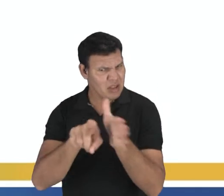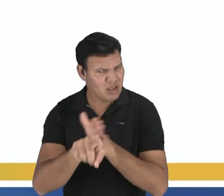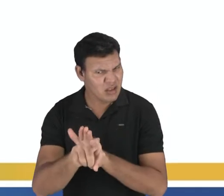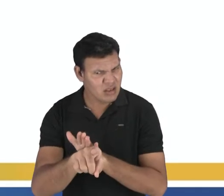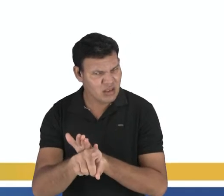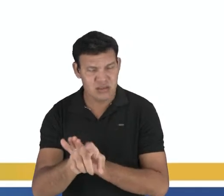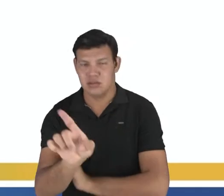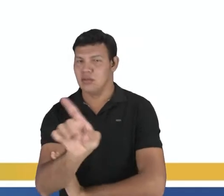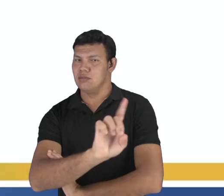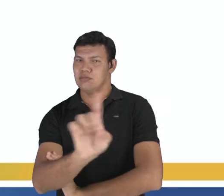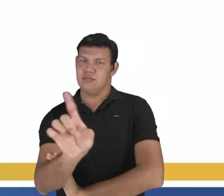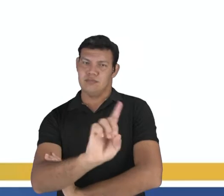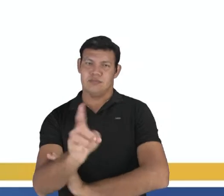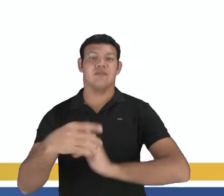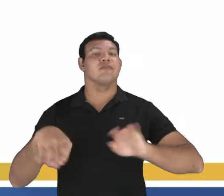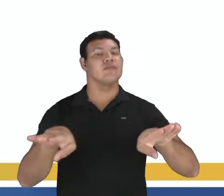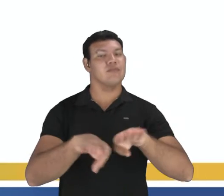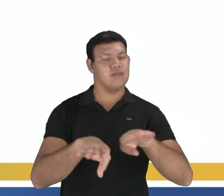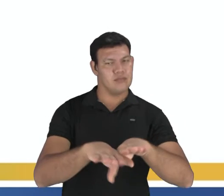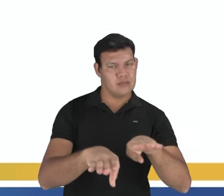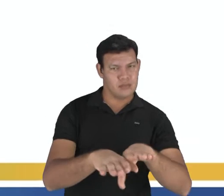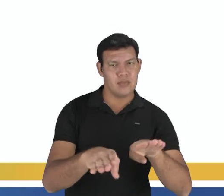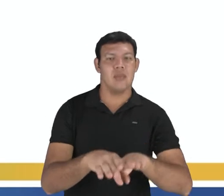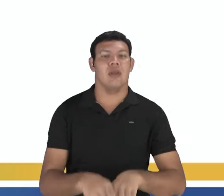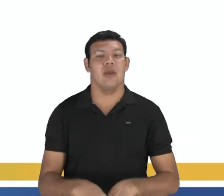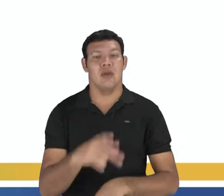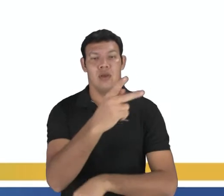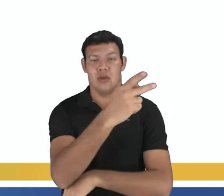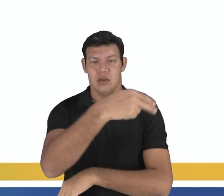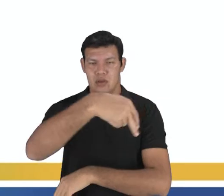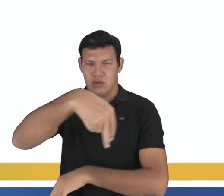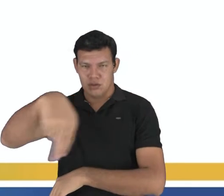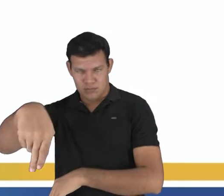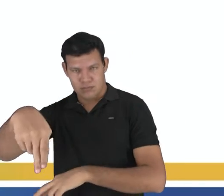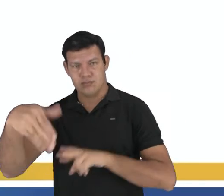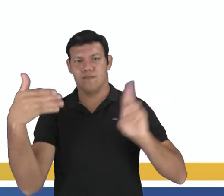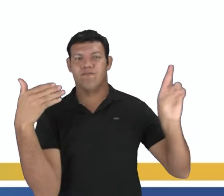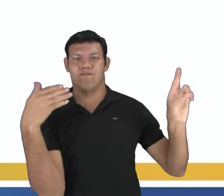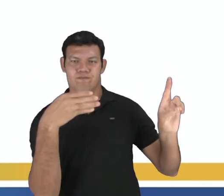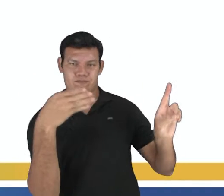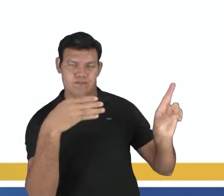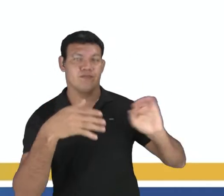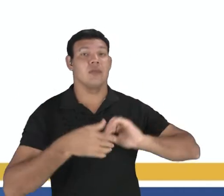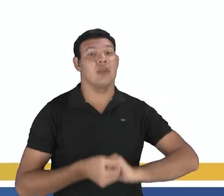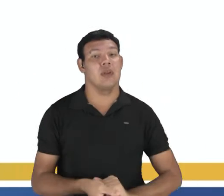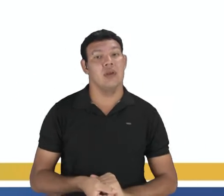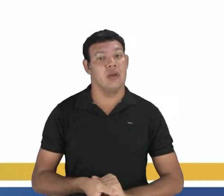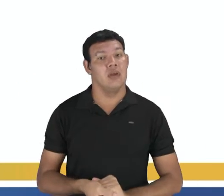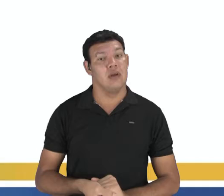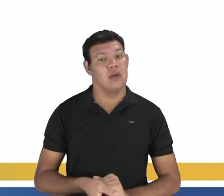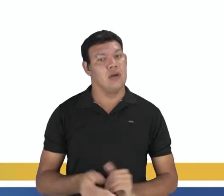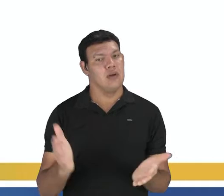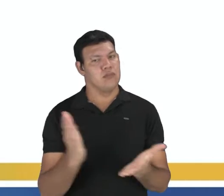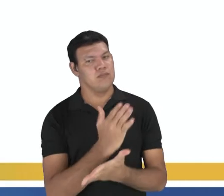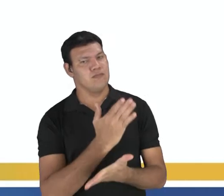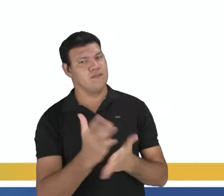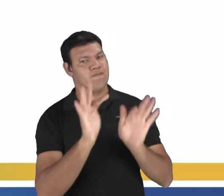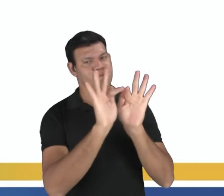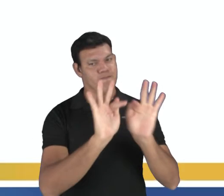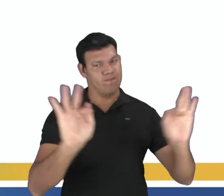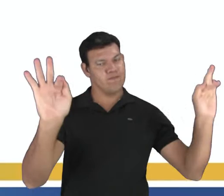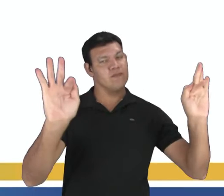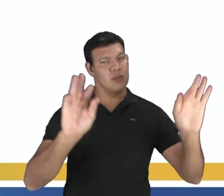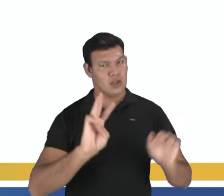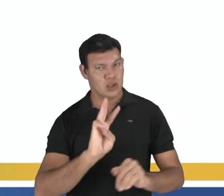fazer perguntas elas também podem ser pronomes relativos tão gente em algumas frases as